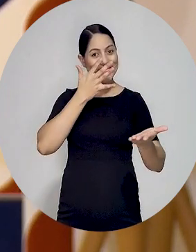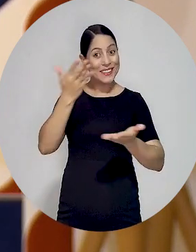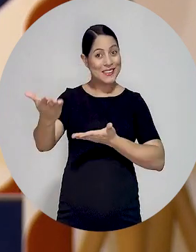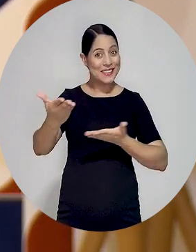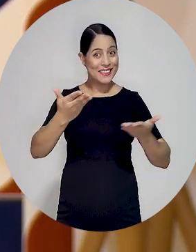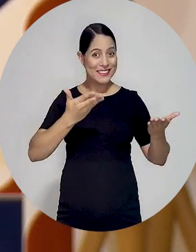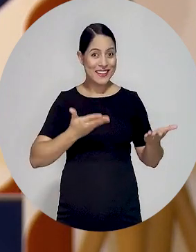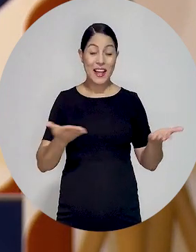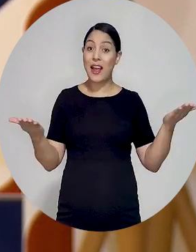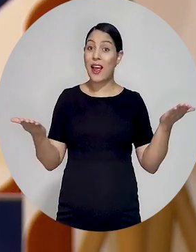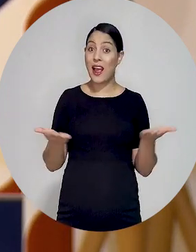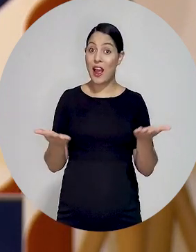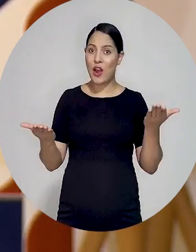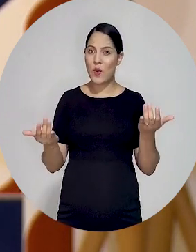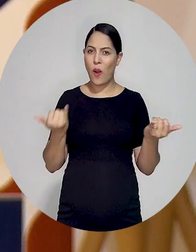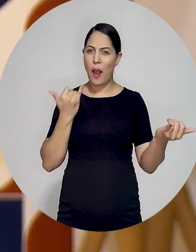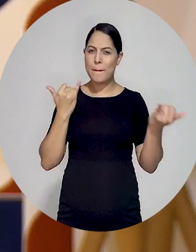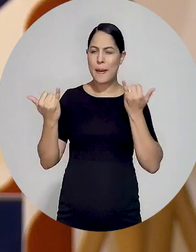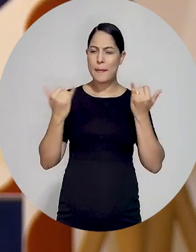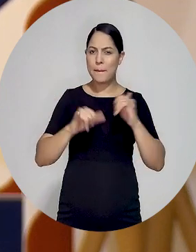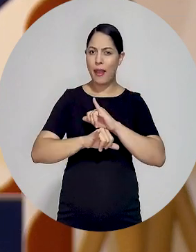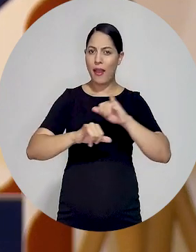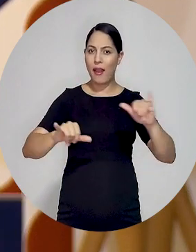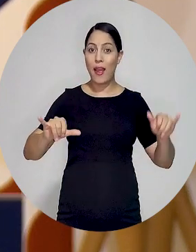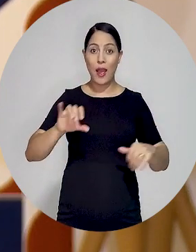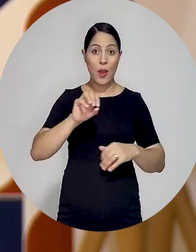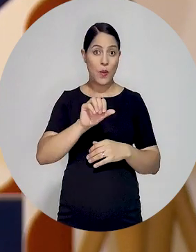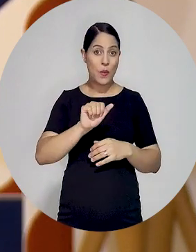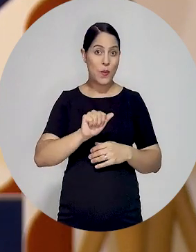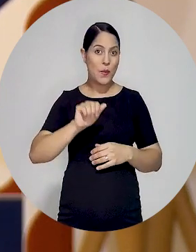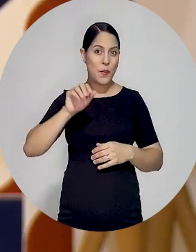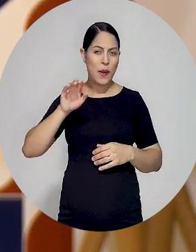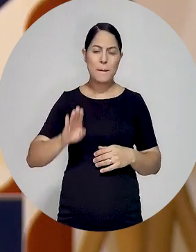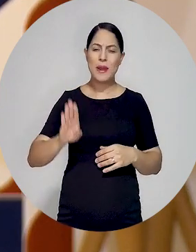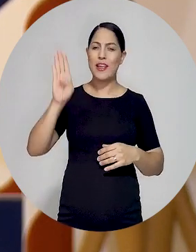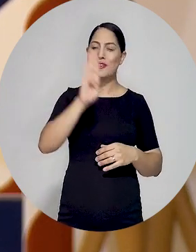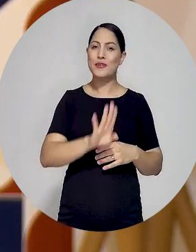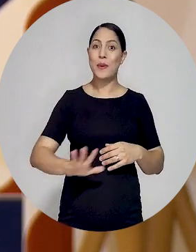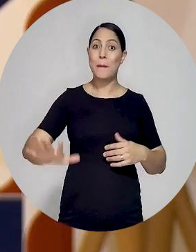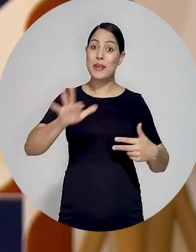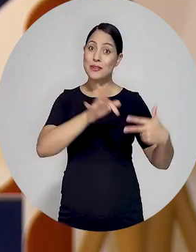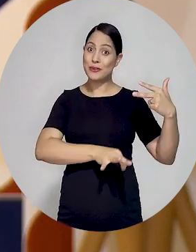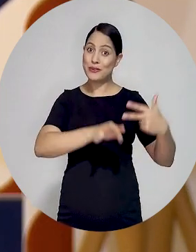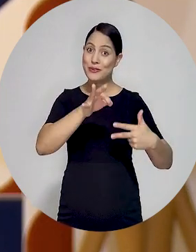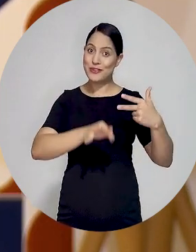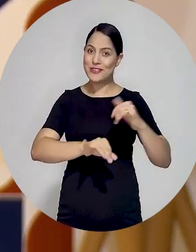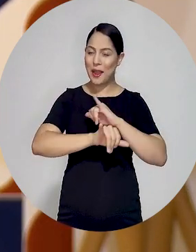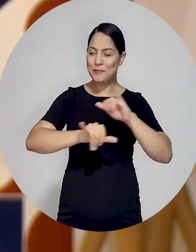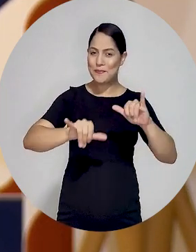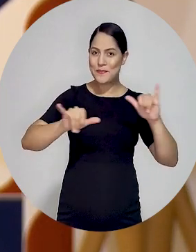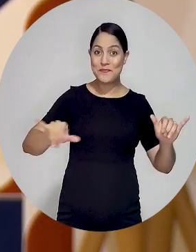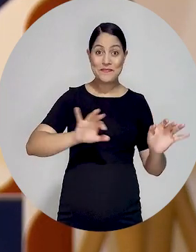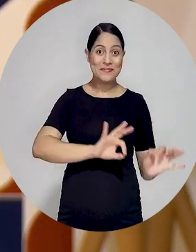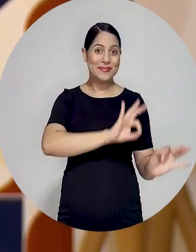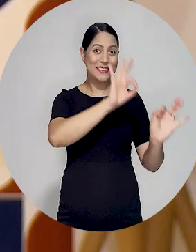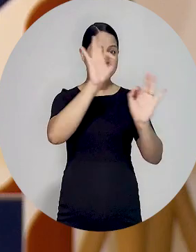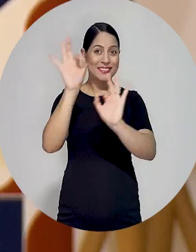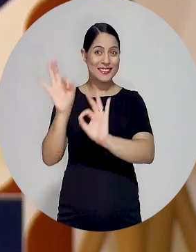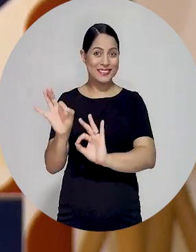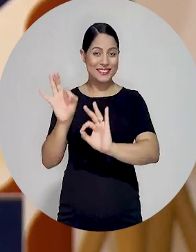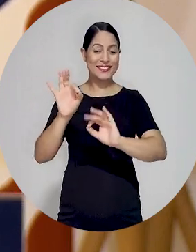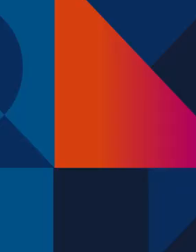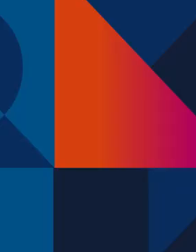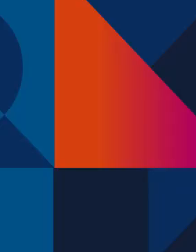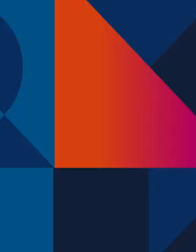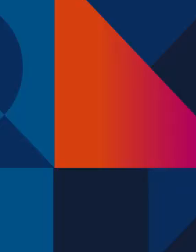nosso convidado. Saiba a partir de agora as principais notícias da Ordem dos Advogados do Brasil e do Judiciário. Já estamos